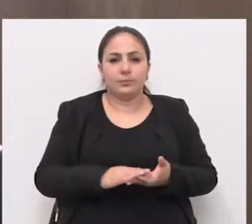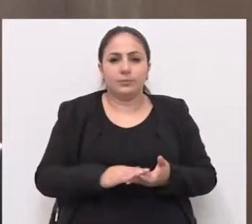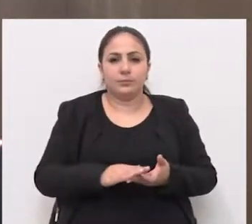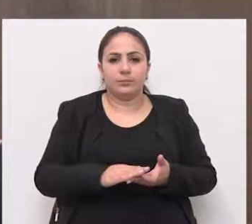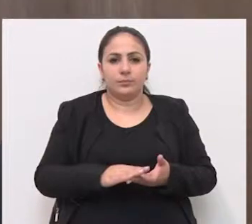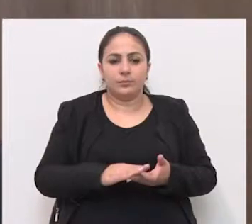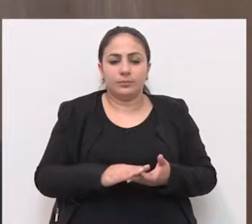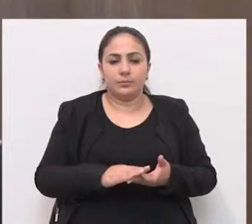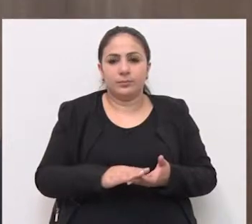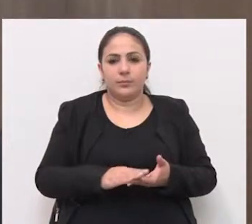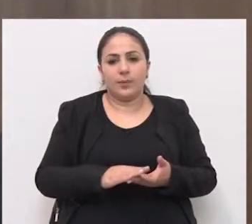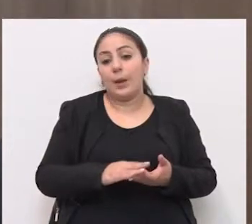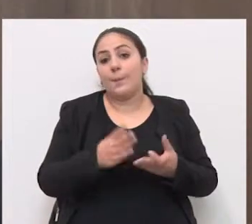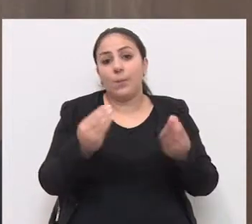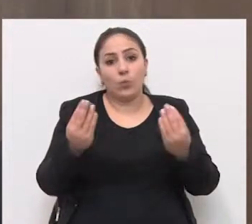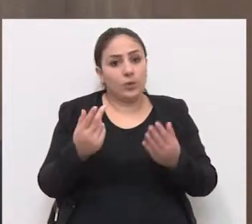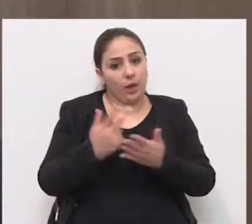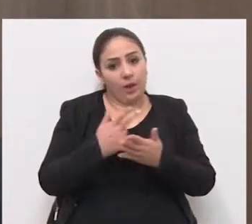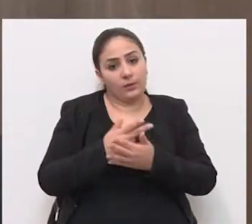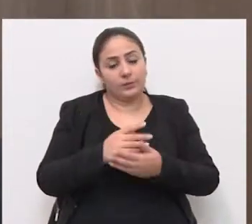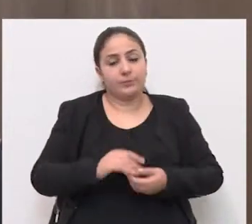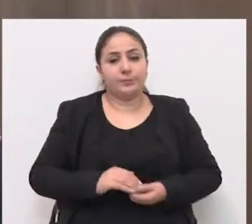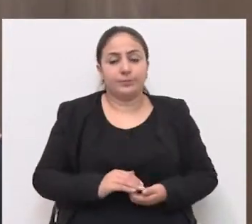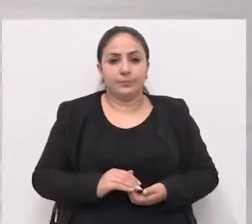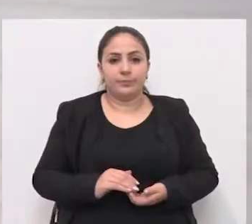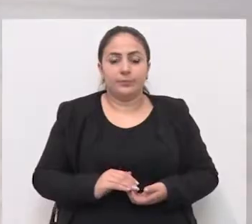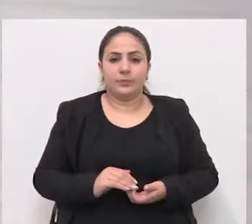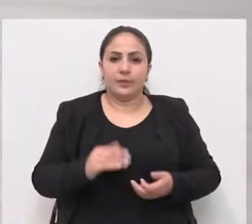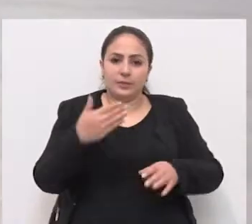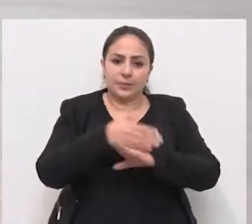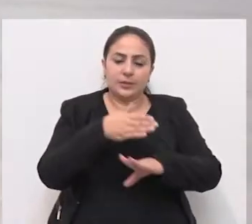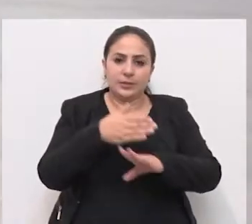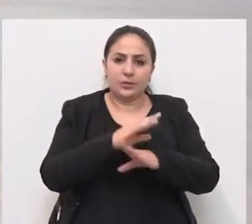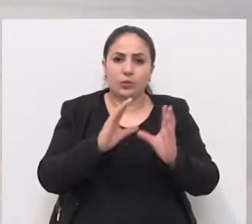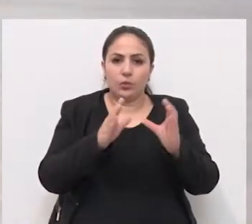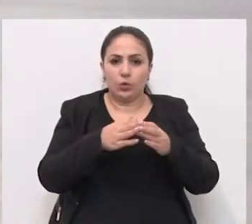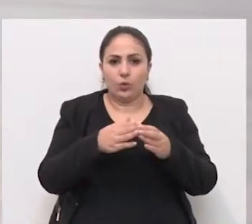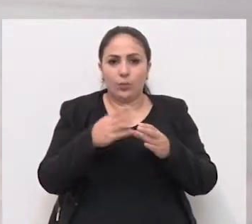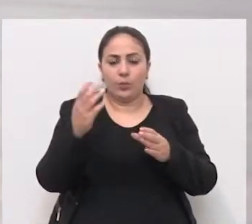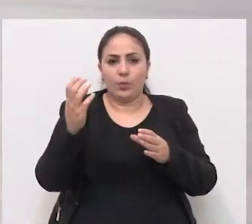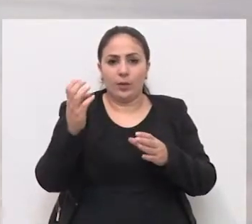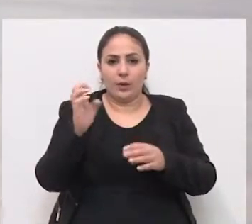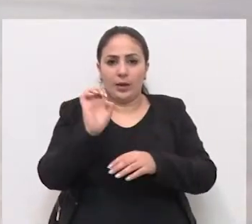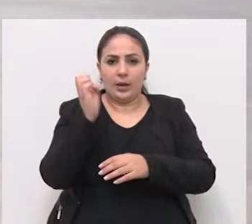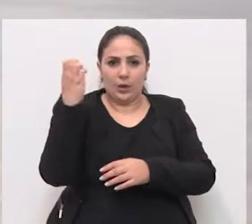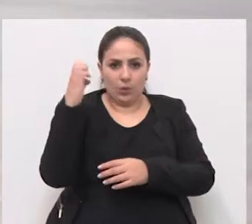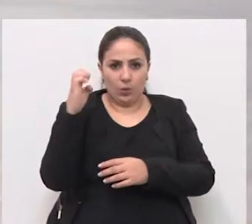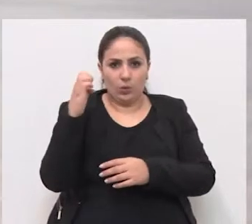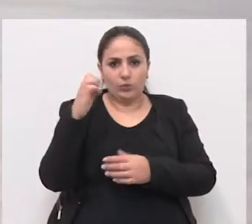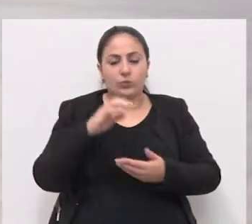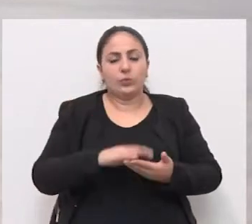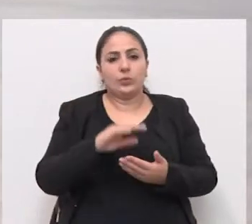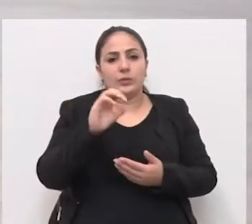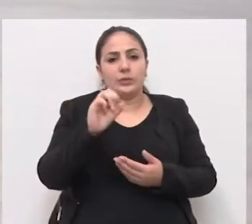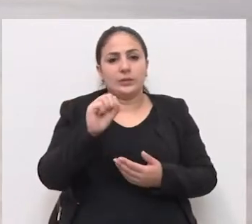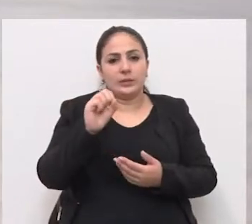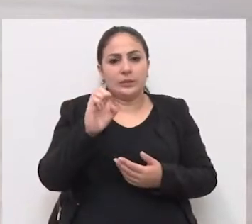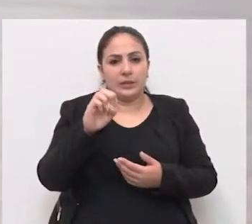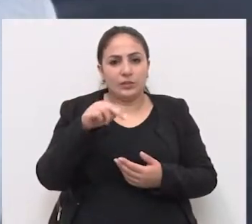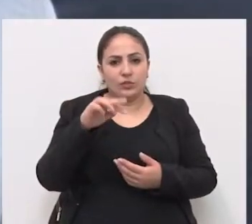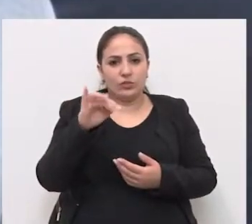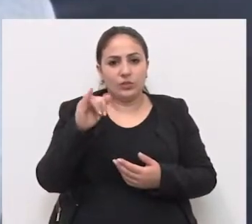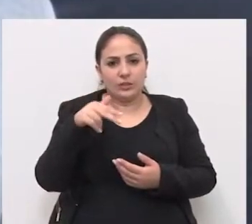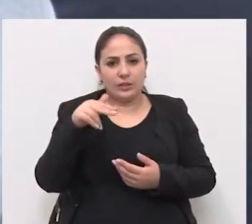outras destinações, mas muitas delas incorretas. Conforme este integrante do Grupo Ecológico Sentinela dos